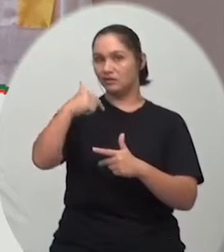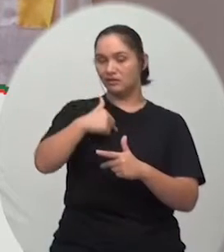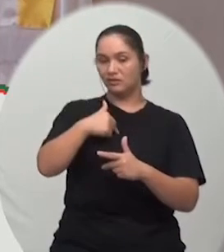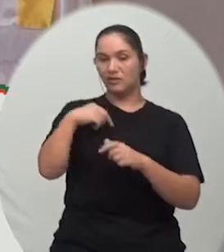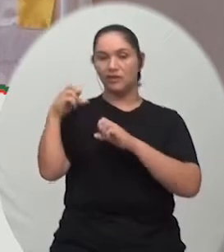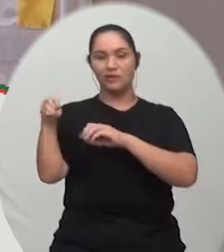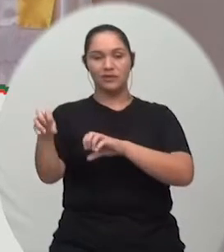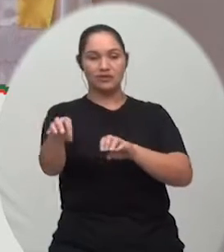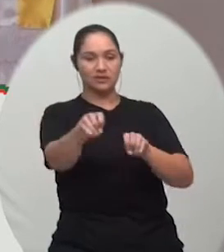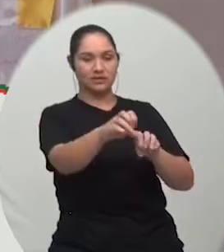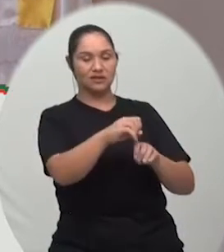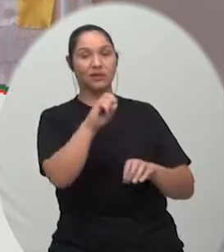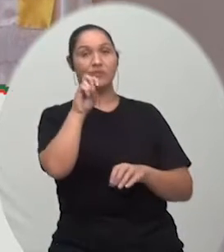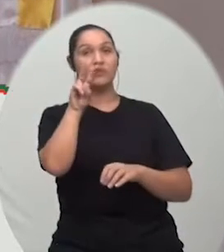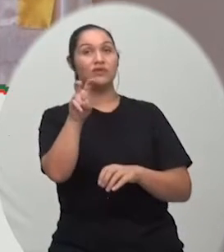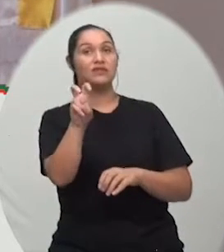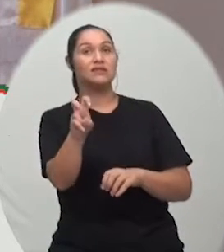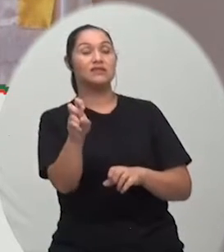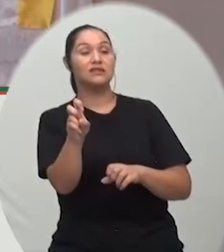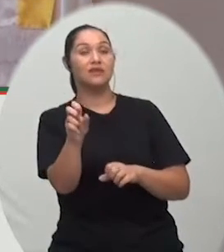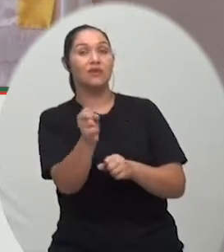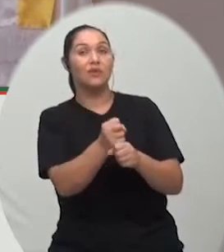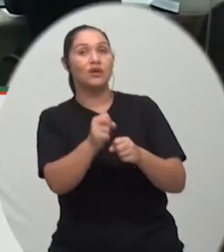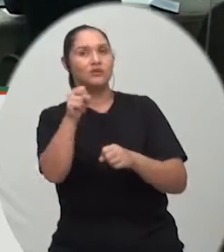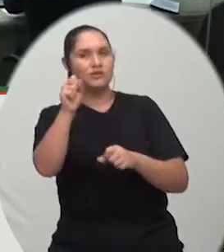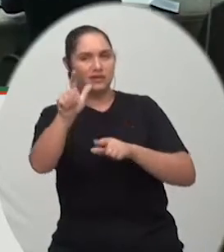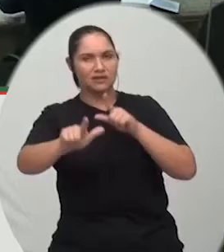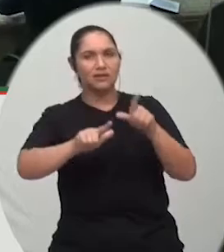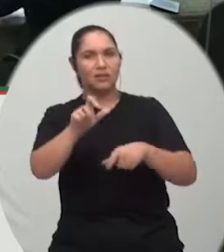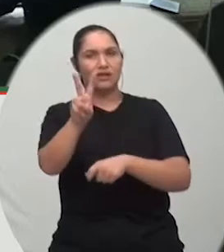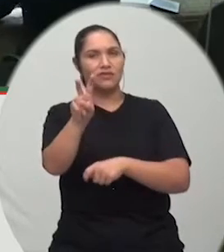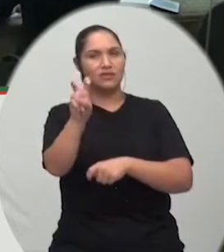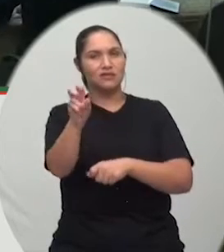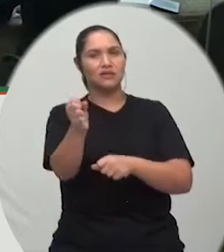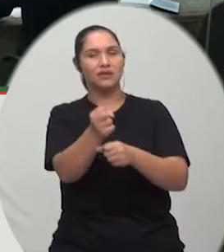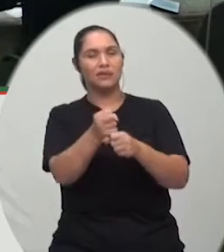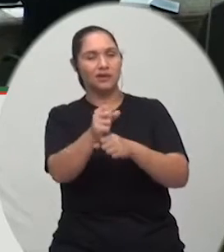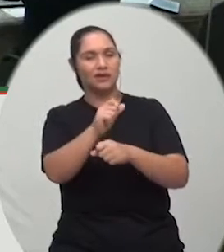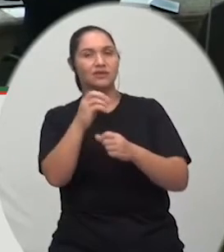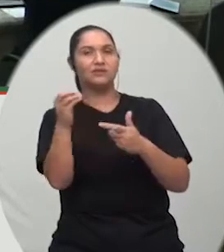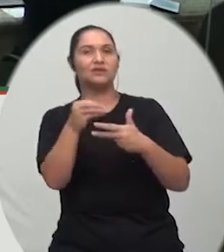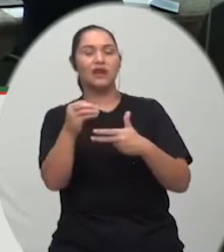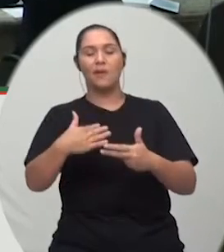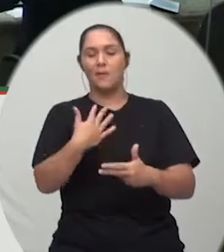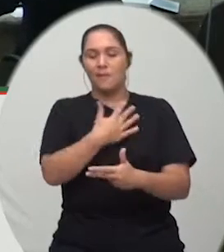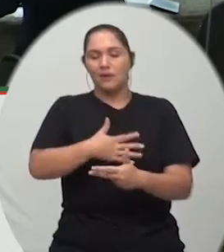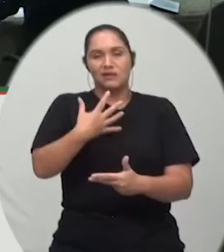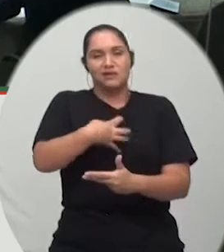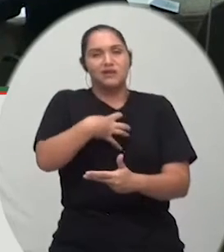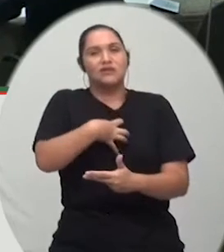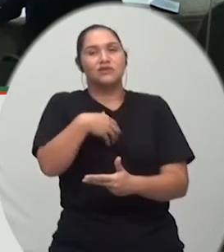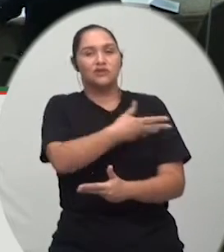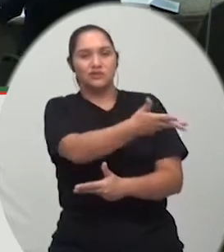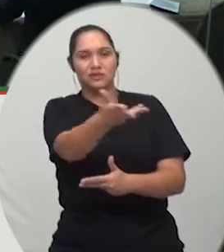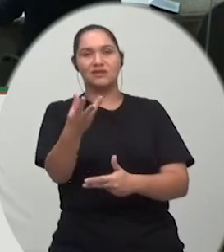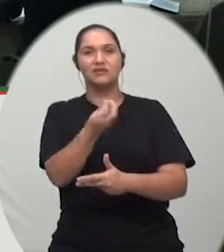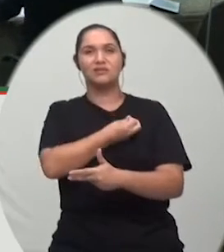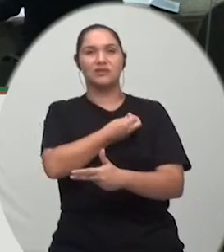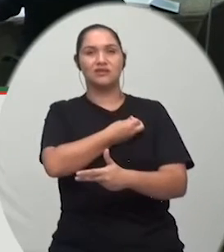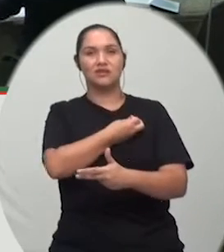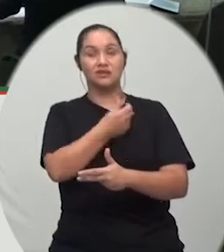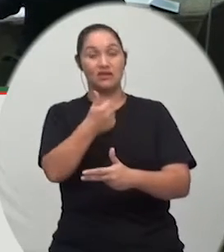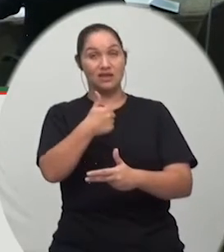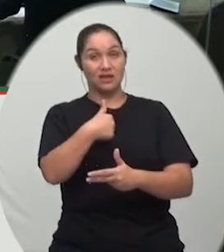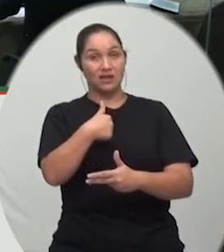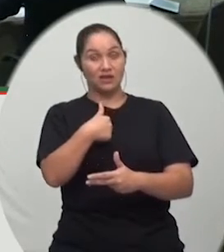25 anos. É um prazer recebê-los nessa casa, isso dignifica e aumenta a responsabilidade do nosso